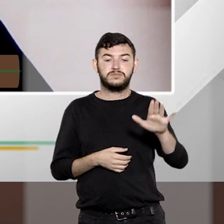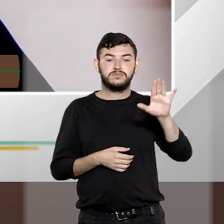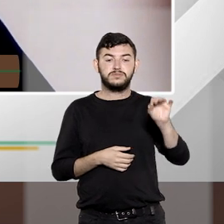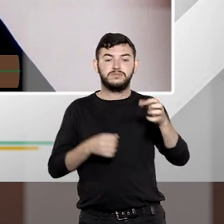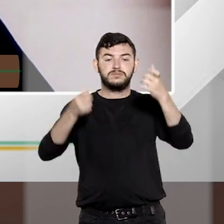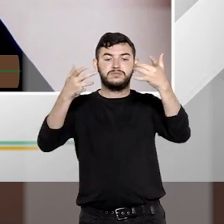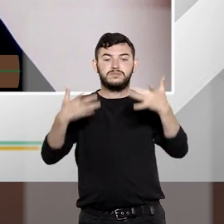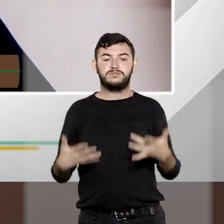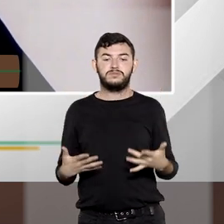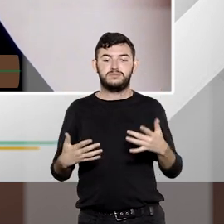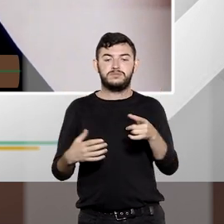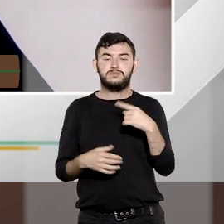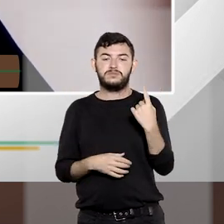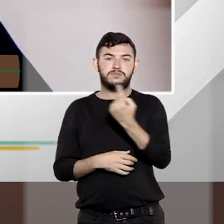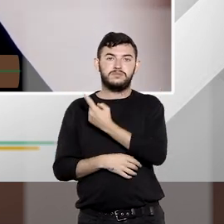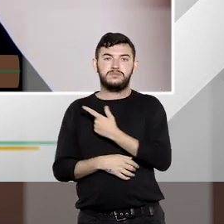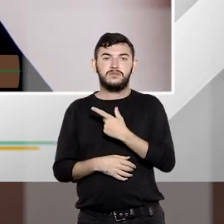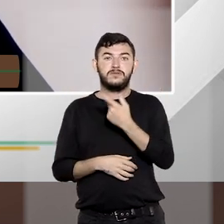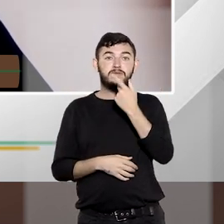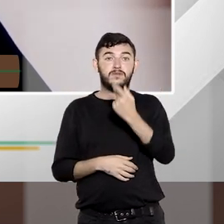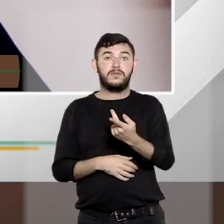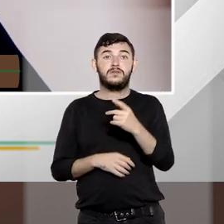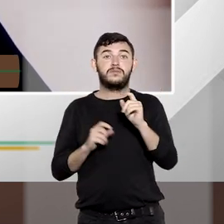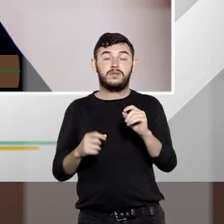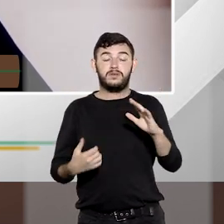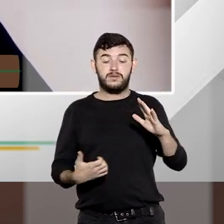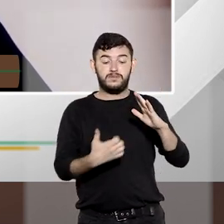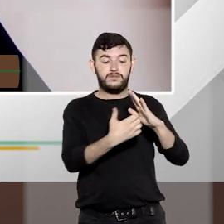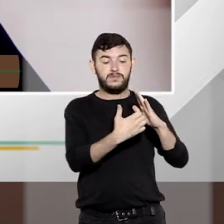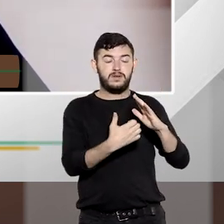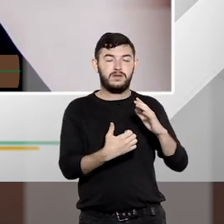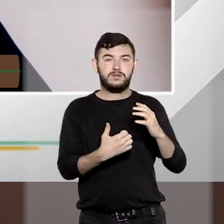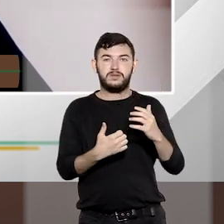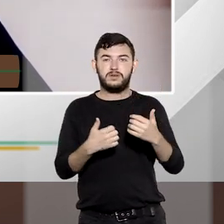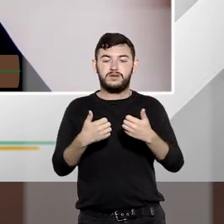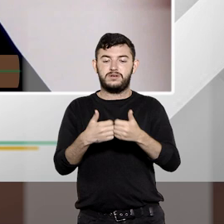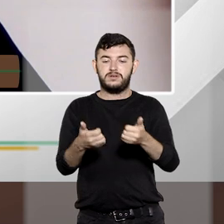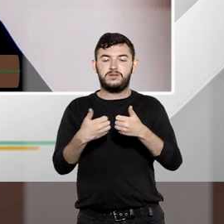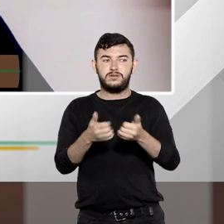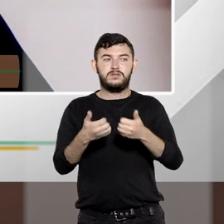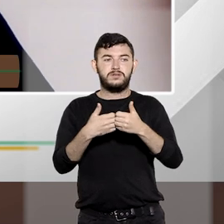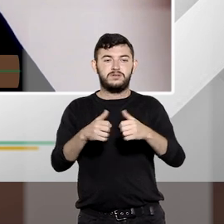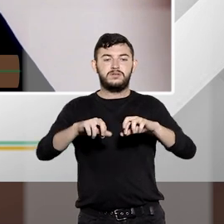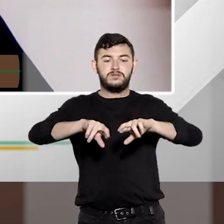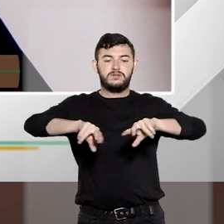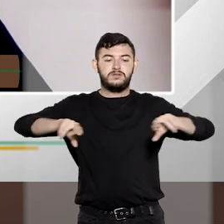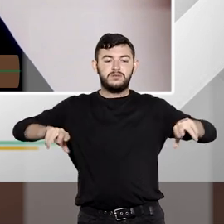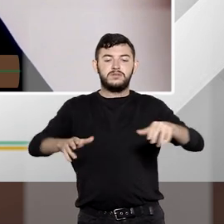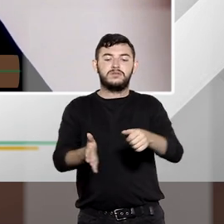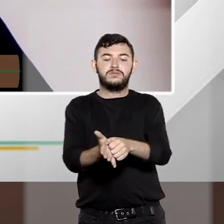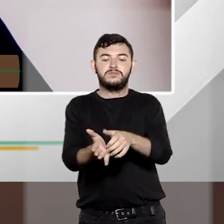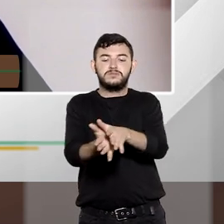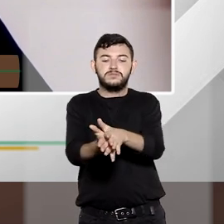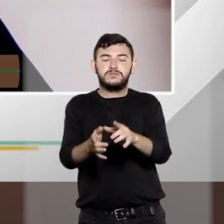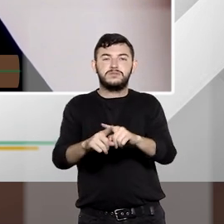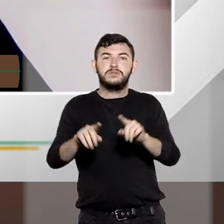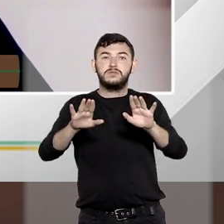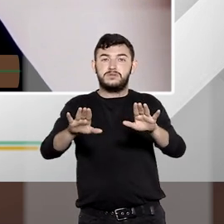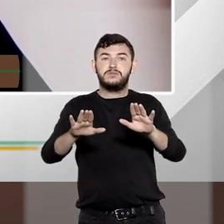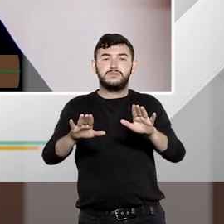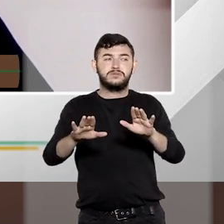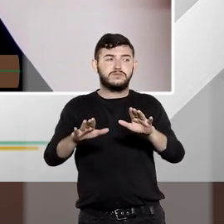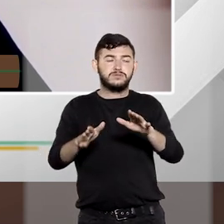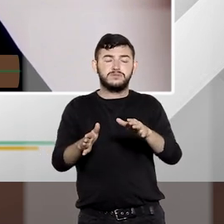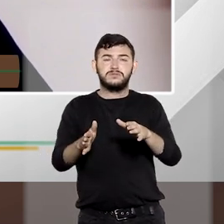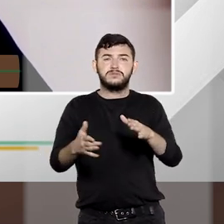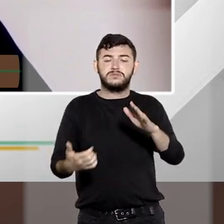ali até de mexer no bolso daquelas empresas de transporte público que são multadas, muitas empresas, infelizmente,